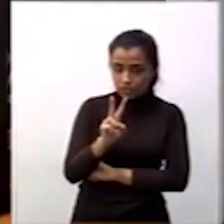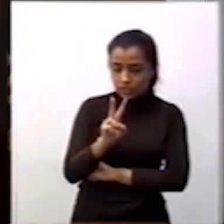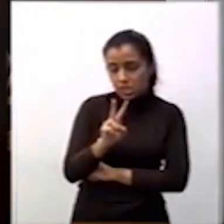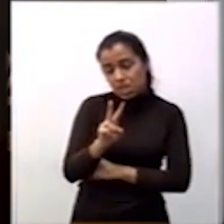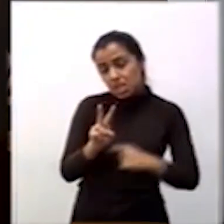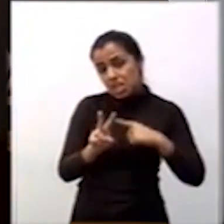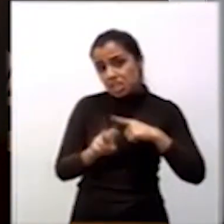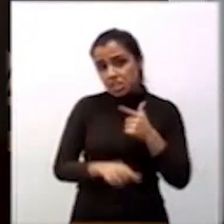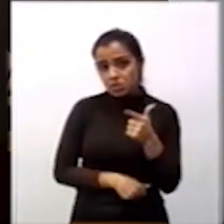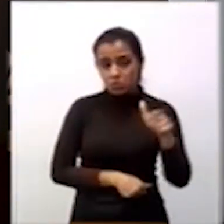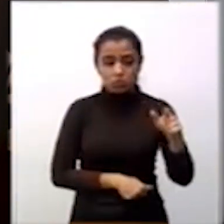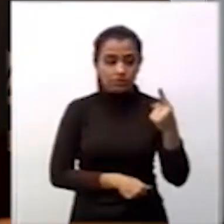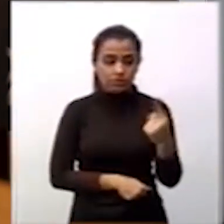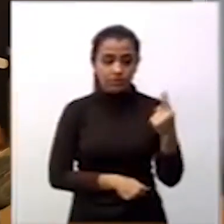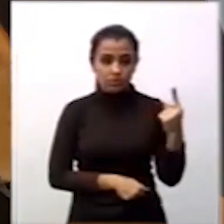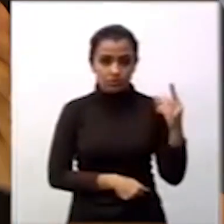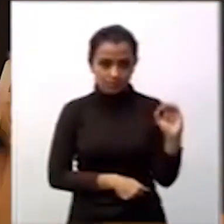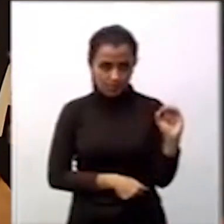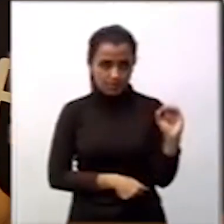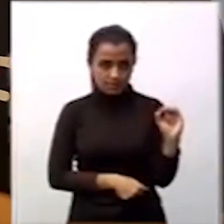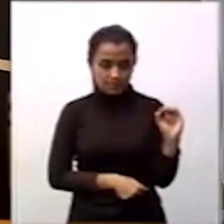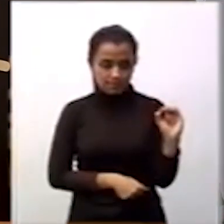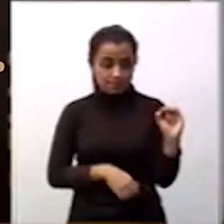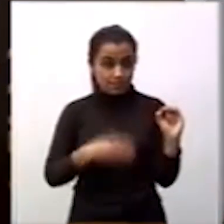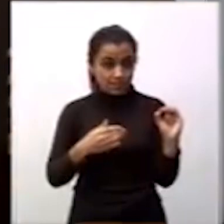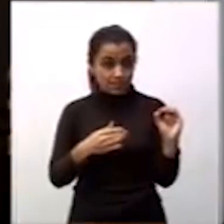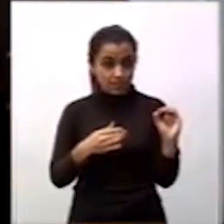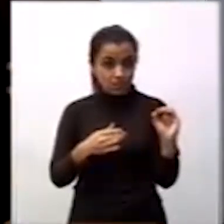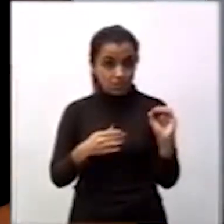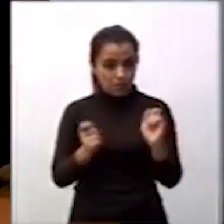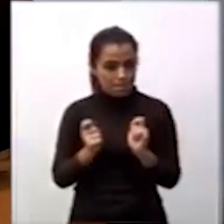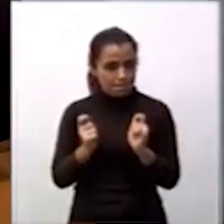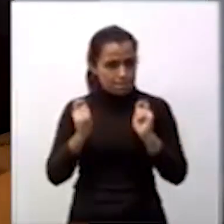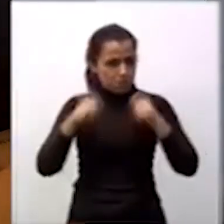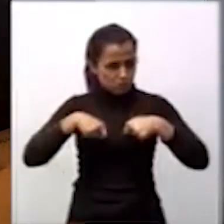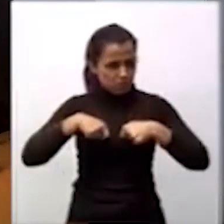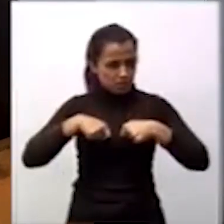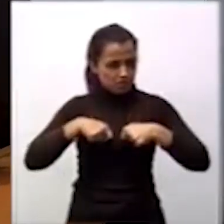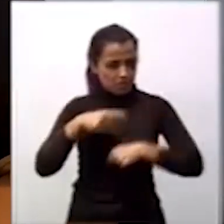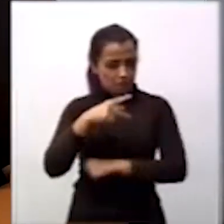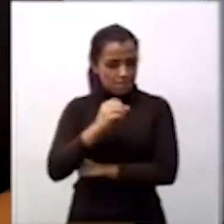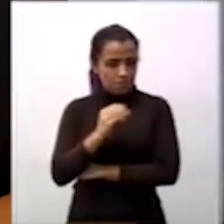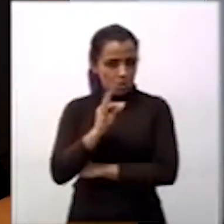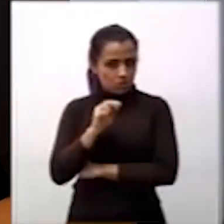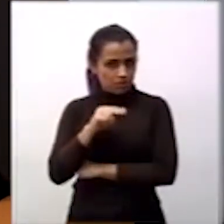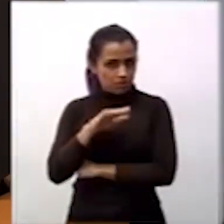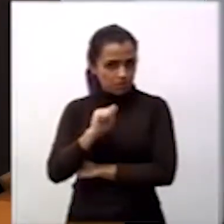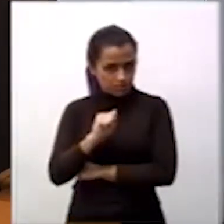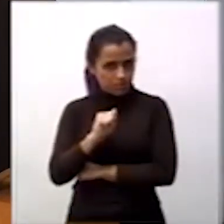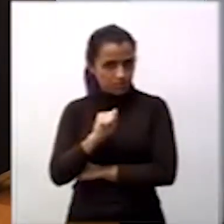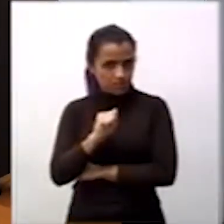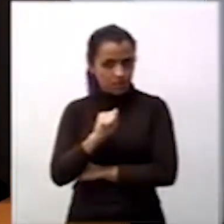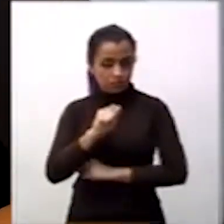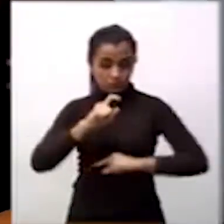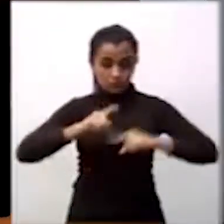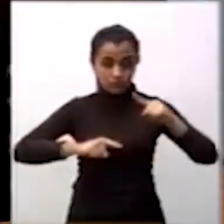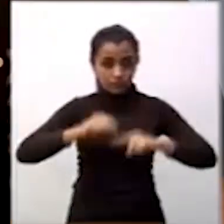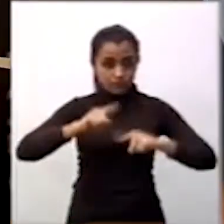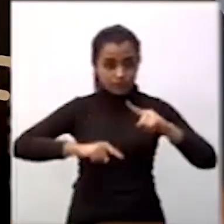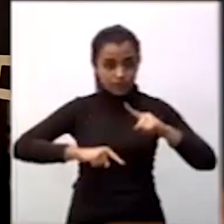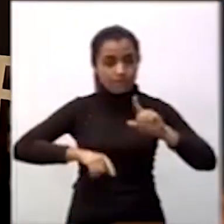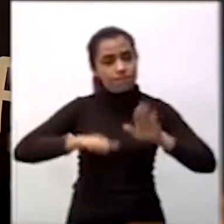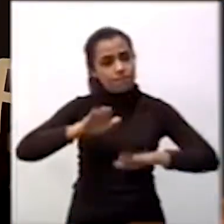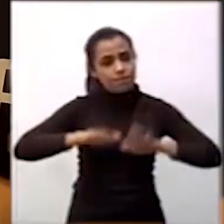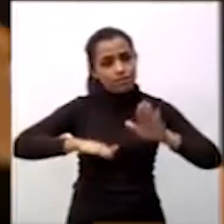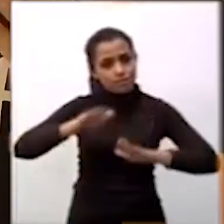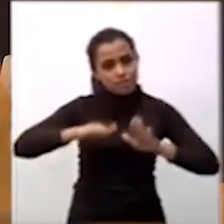é de 110 volts. Então, a potência do aparelho é determinada pela voltagem do local e determinado pela